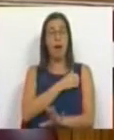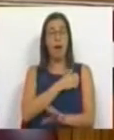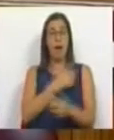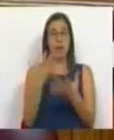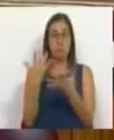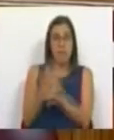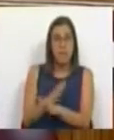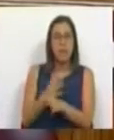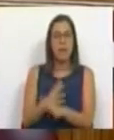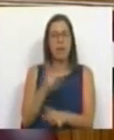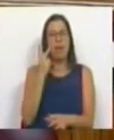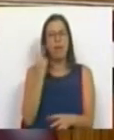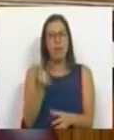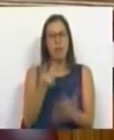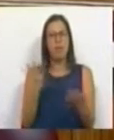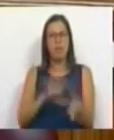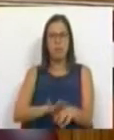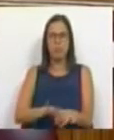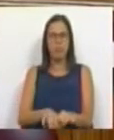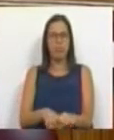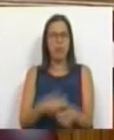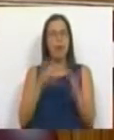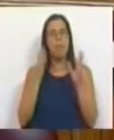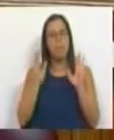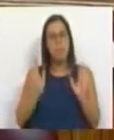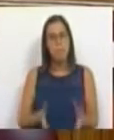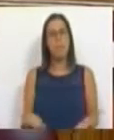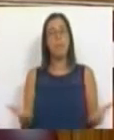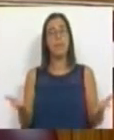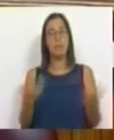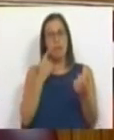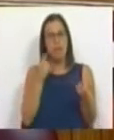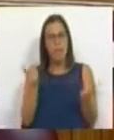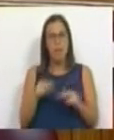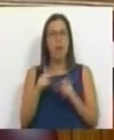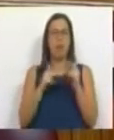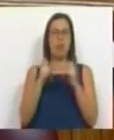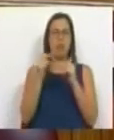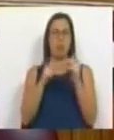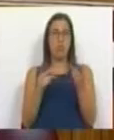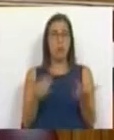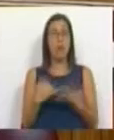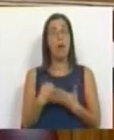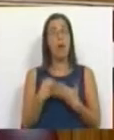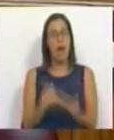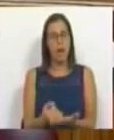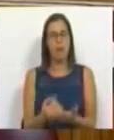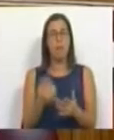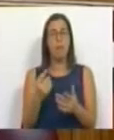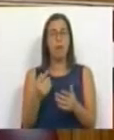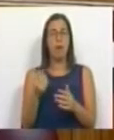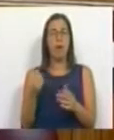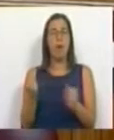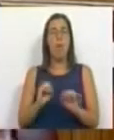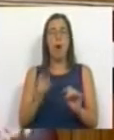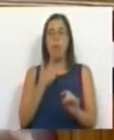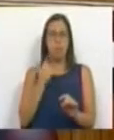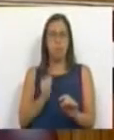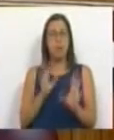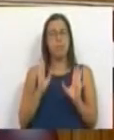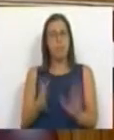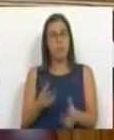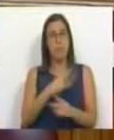num incêndio é uma vida que se destrói e que é preciso, efetivamente, reconstruir, e para isso o apoio não deve faltar. E, portanto,